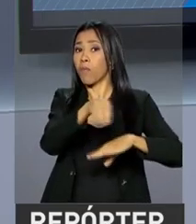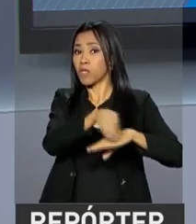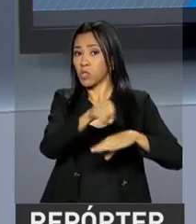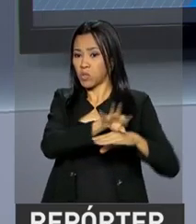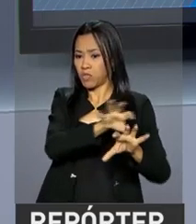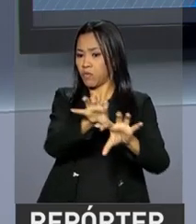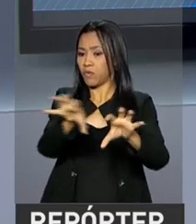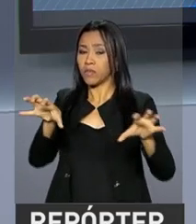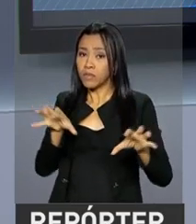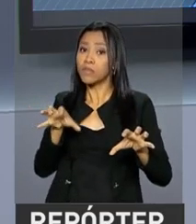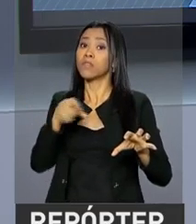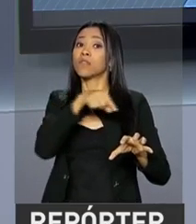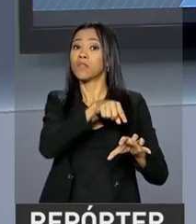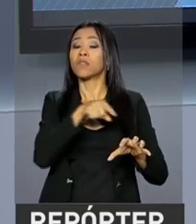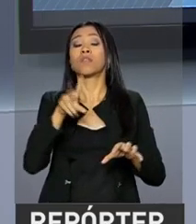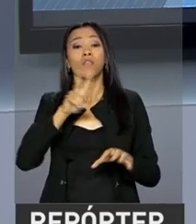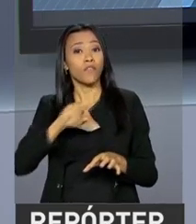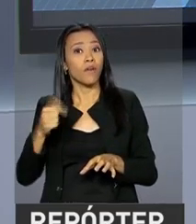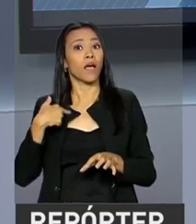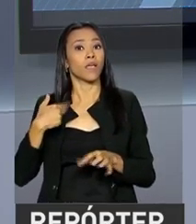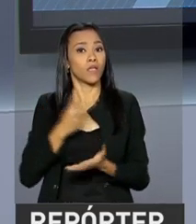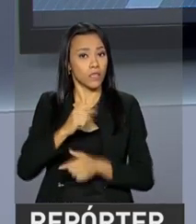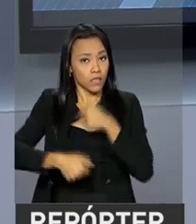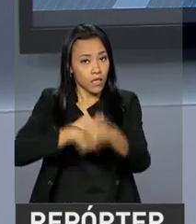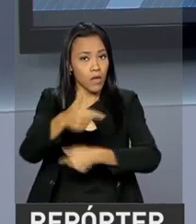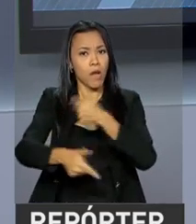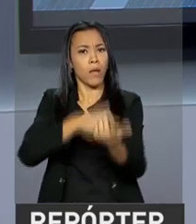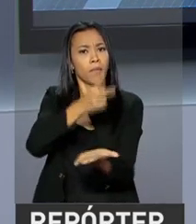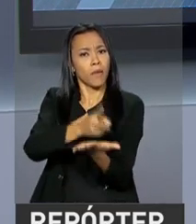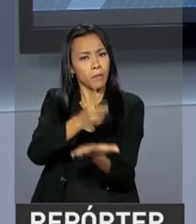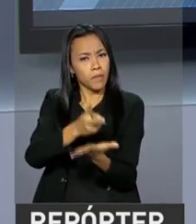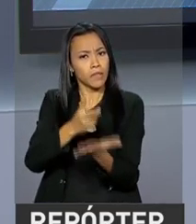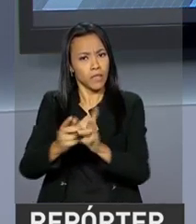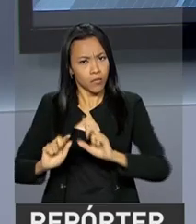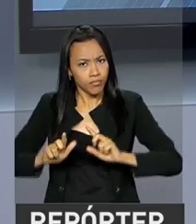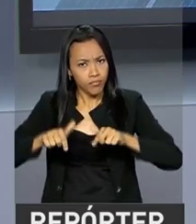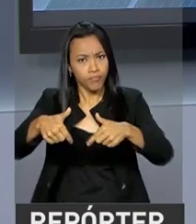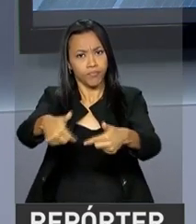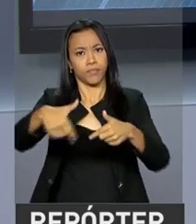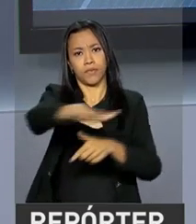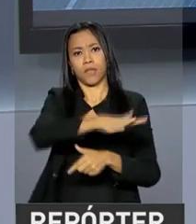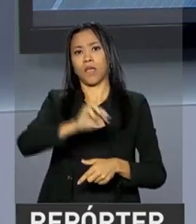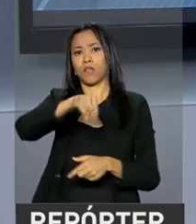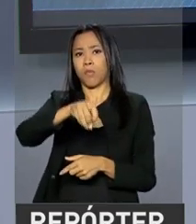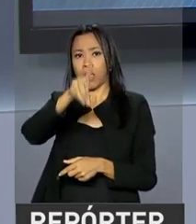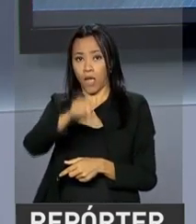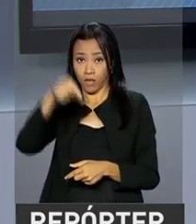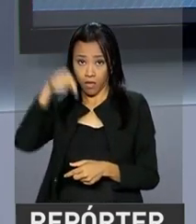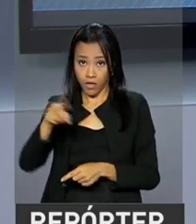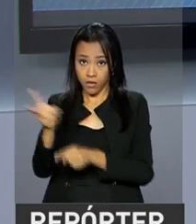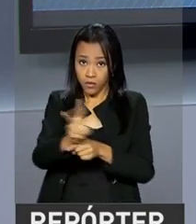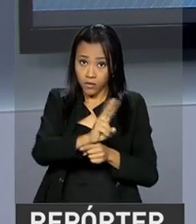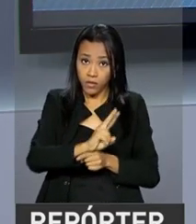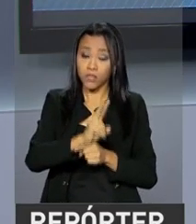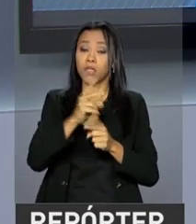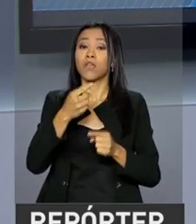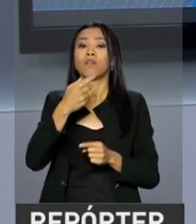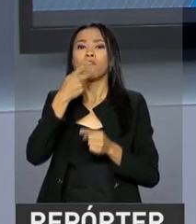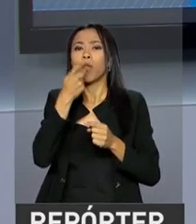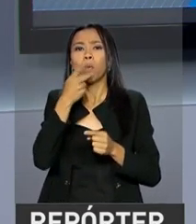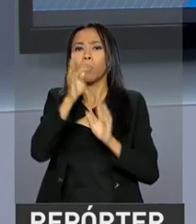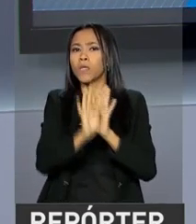pela imprensa e que vai atuar para manter a plena funcionalidade dos mercados. Esse monitoramento e atuação, diz a nota, tem